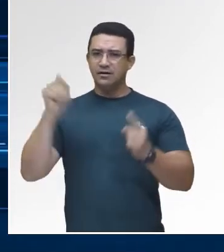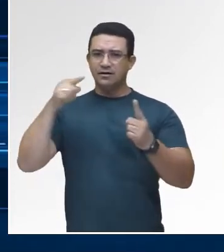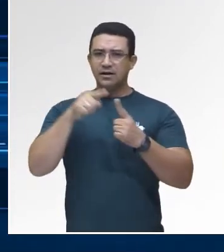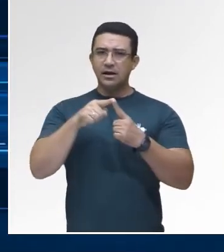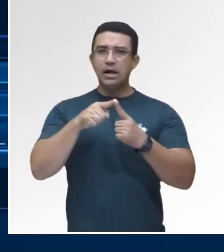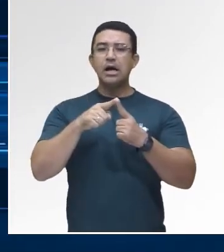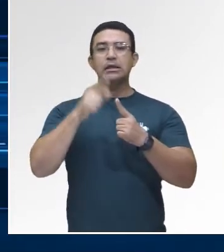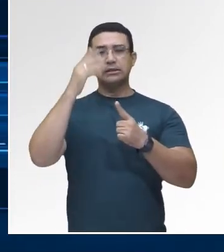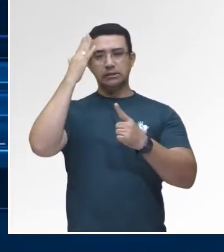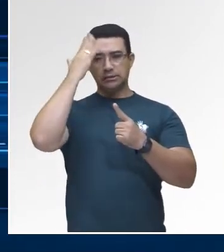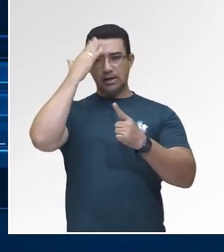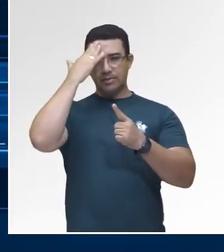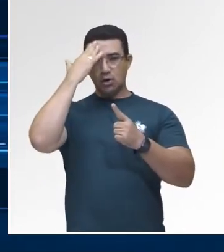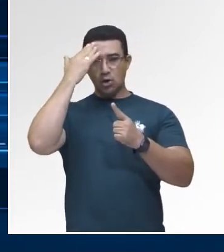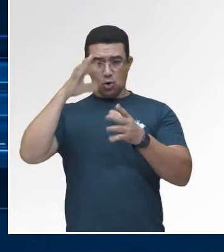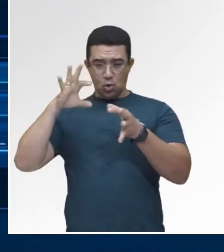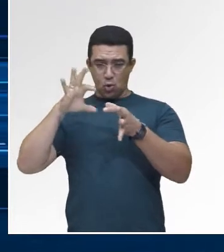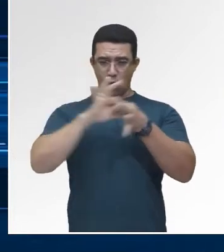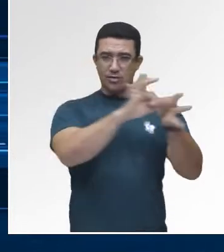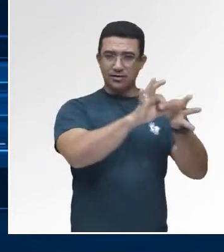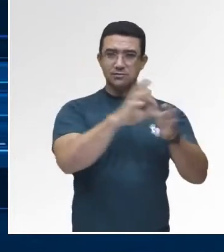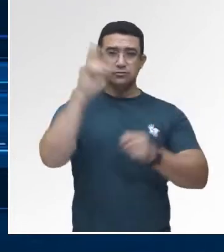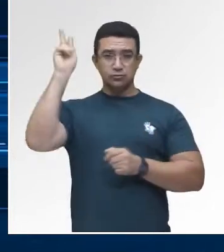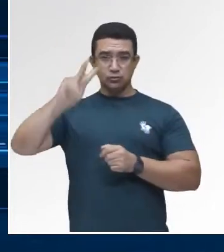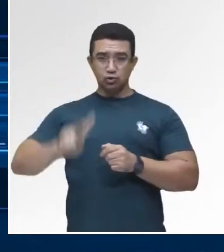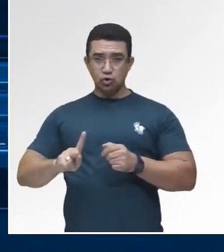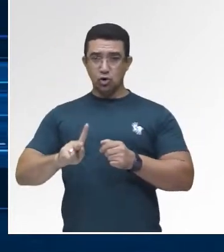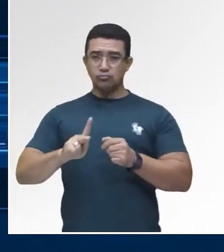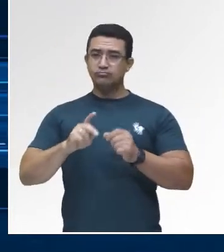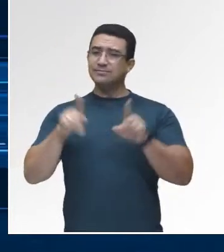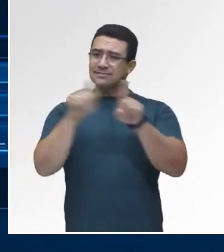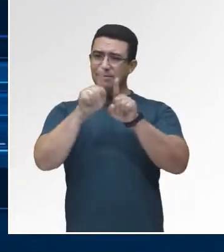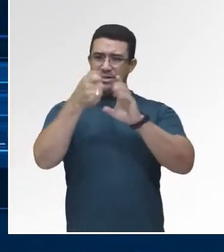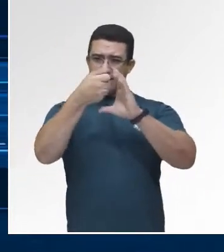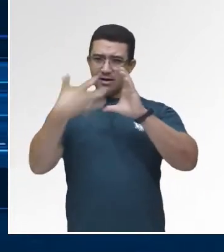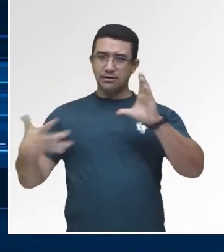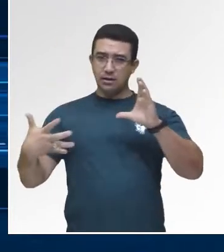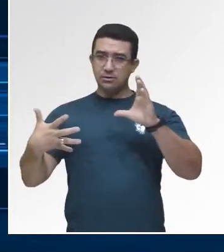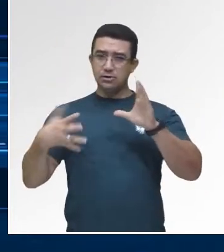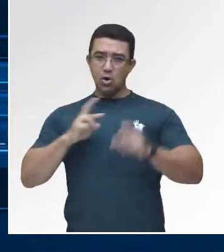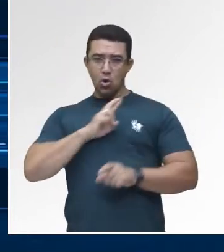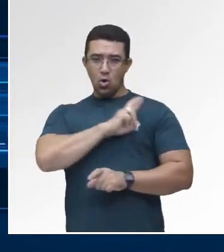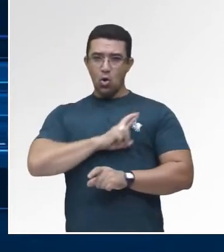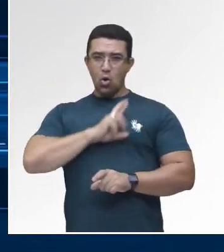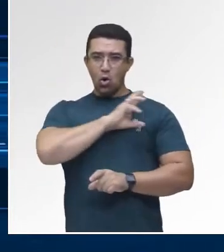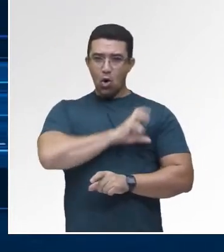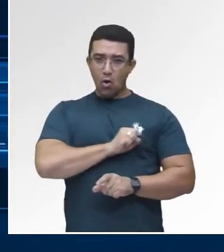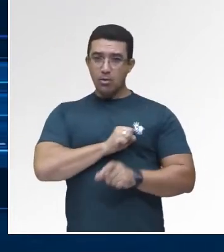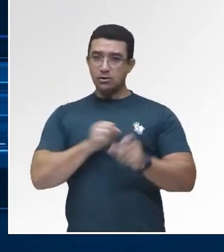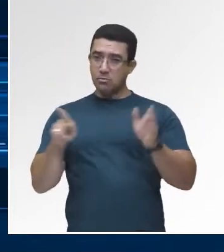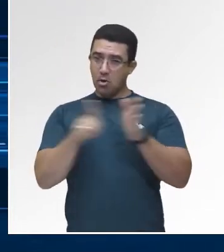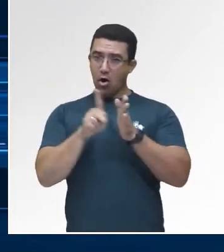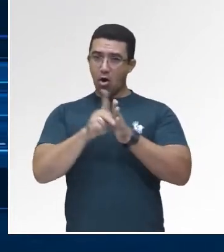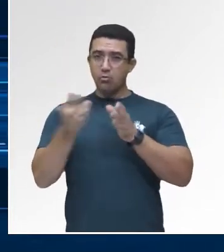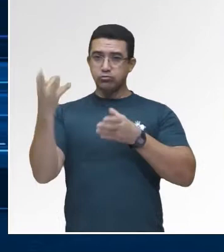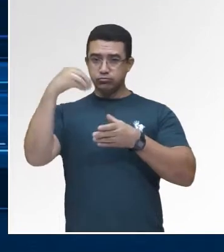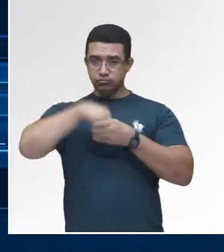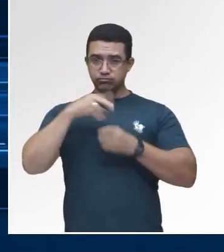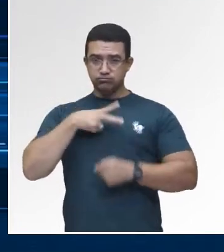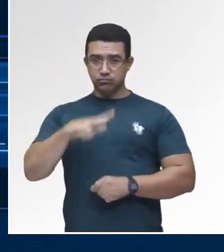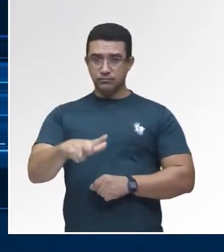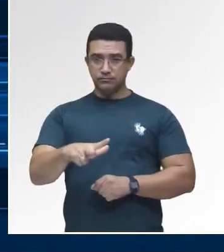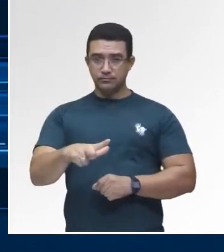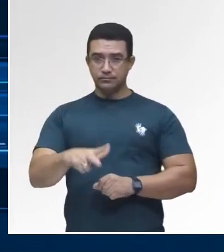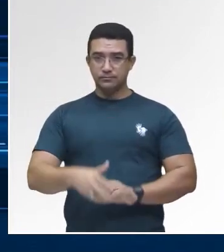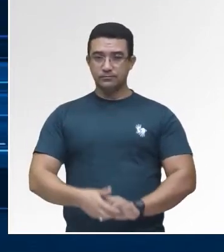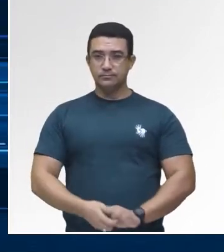Habilidade: identificar o contexto histórico e as características do romantismo em Portugal.